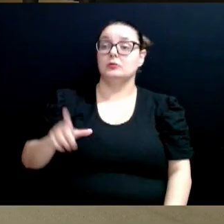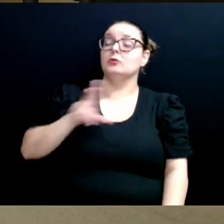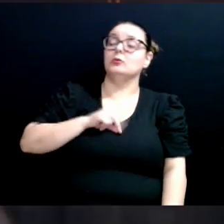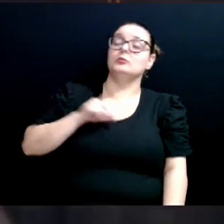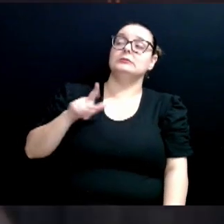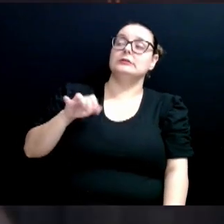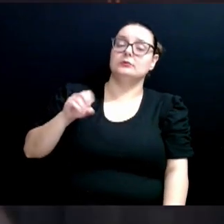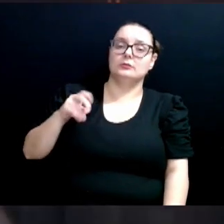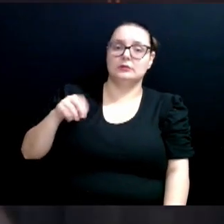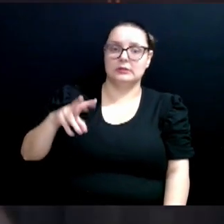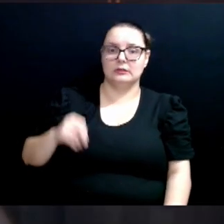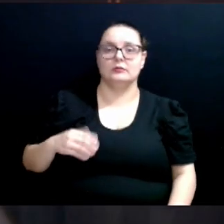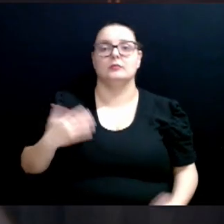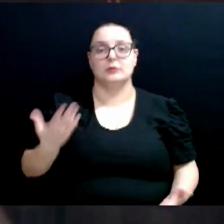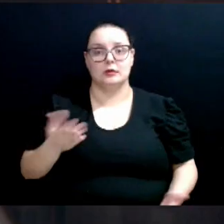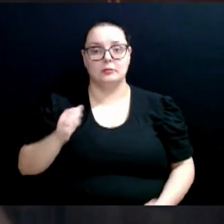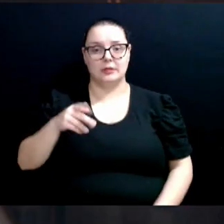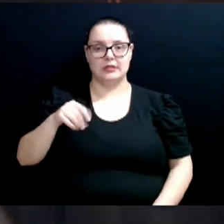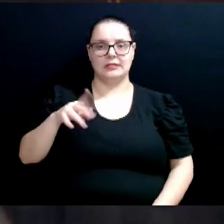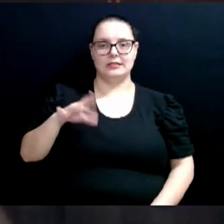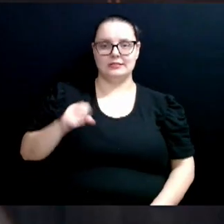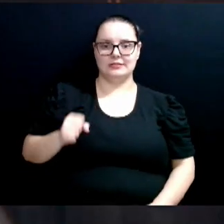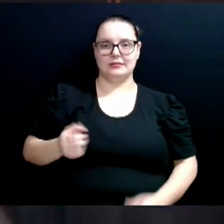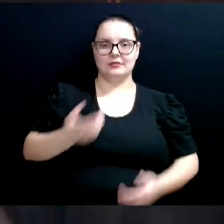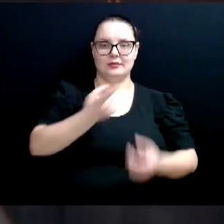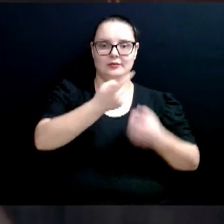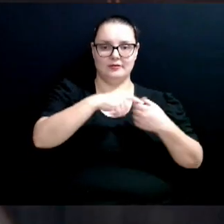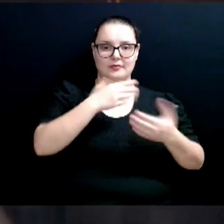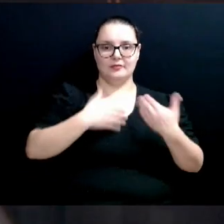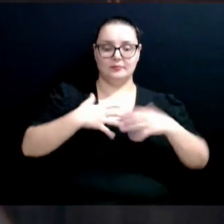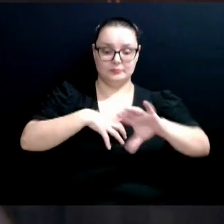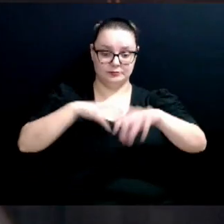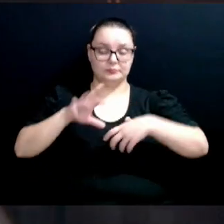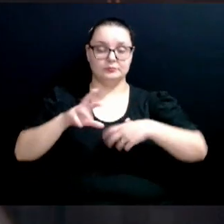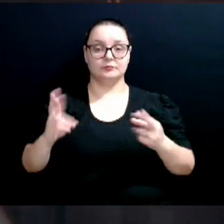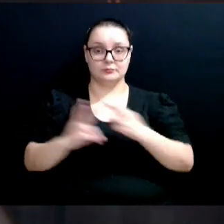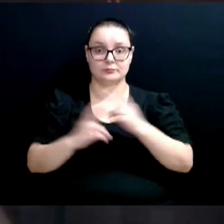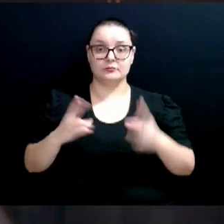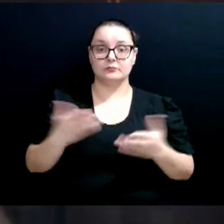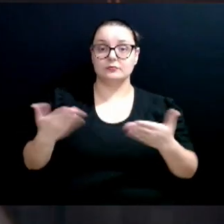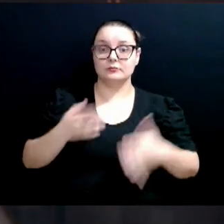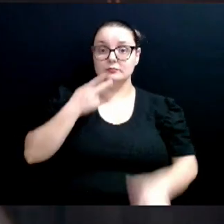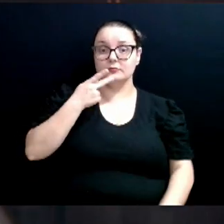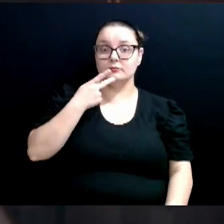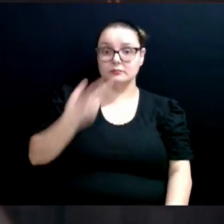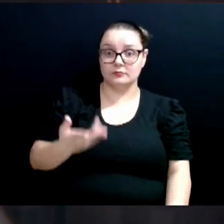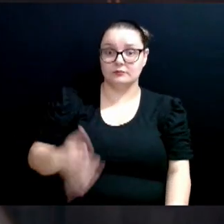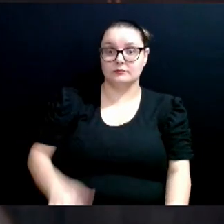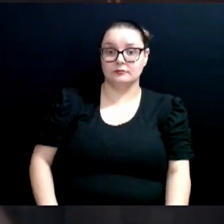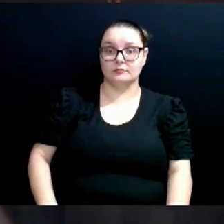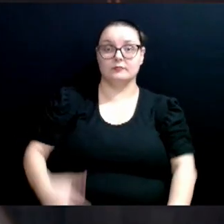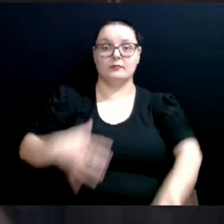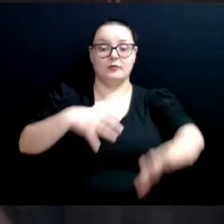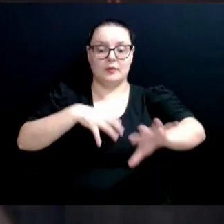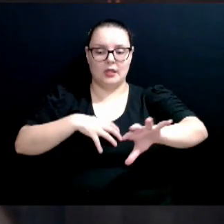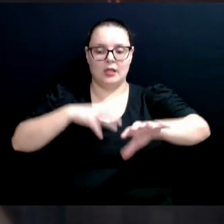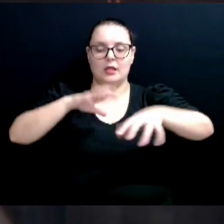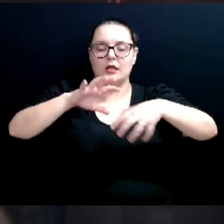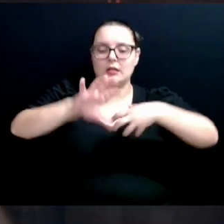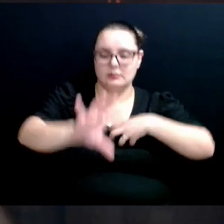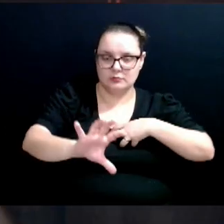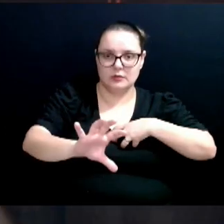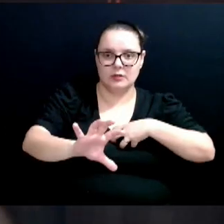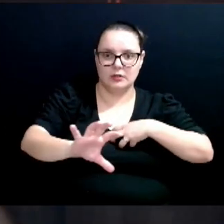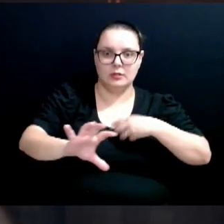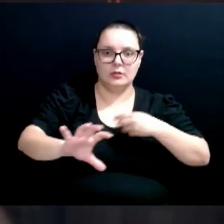tem um ponto importante, até voltando para a questão da empatia, né? Hoje em dia a gente fala muito de empatia e muito pouco de